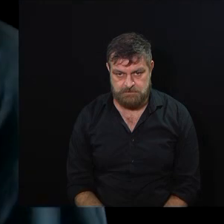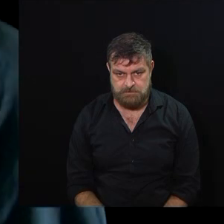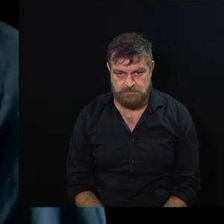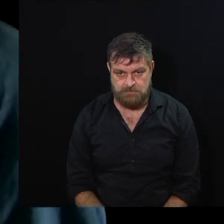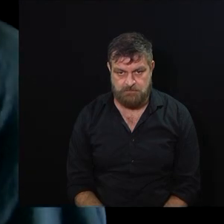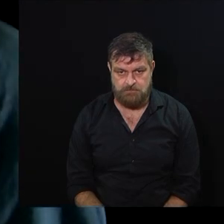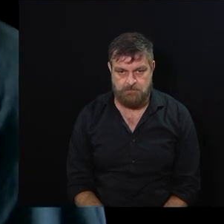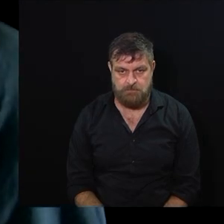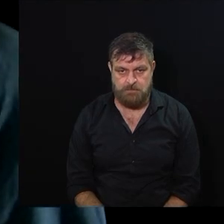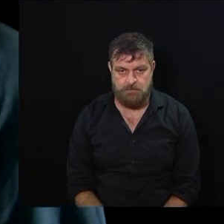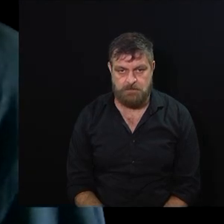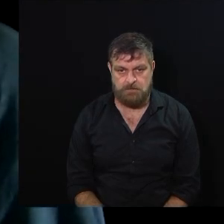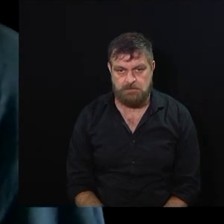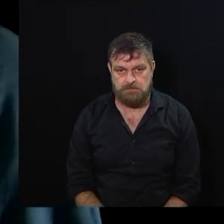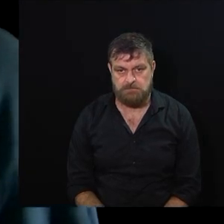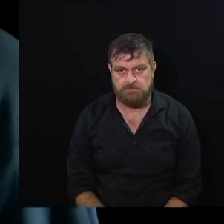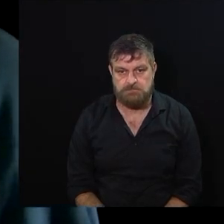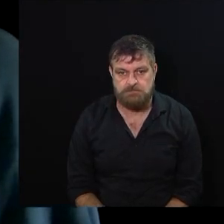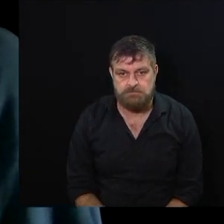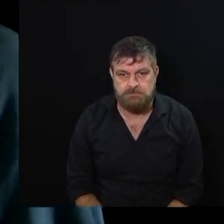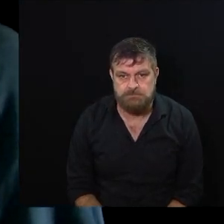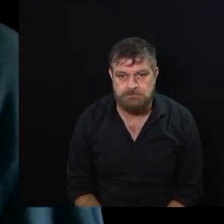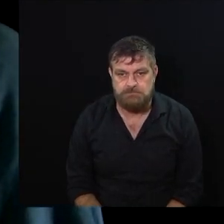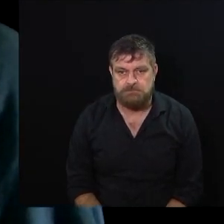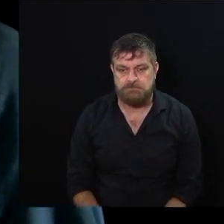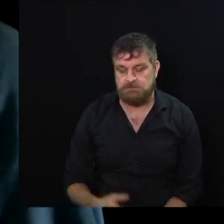Minha nova irmã morreu tudo, só tenho eu.